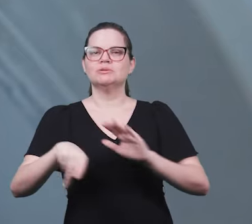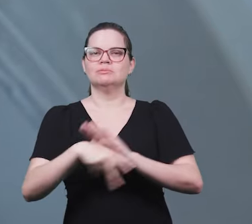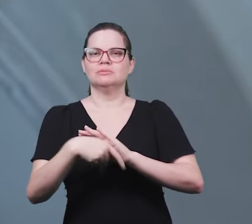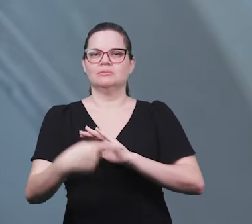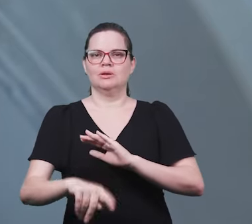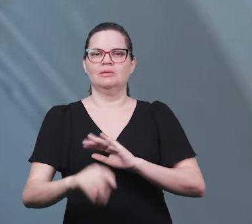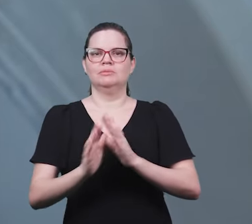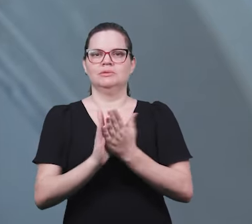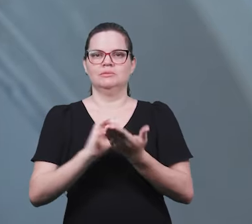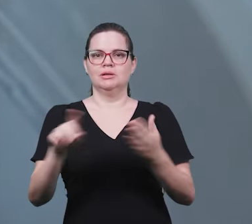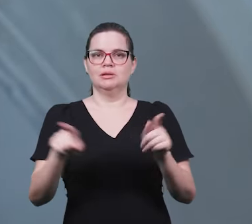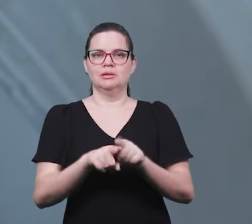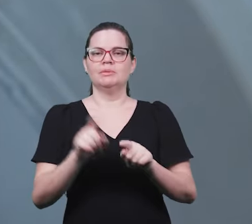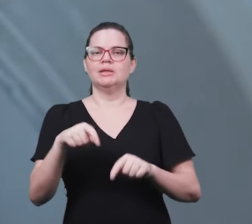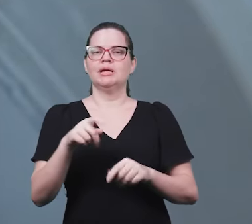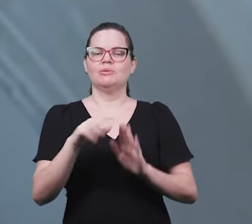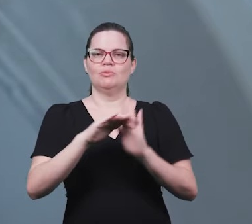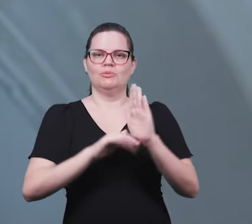chamado Ministérios.